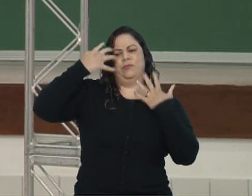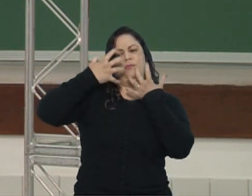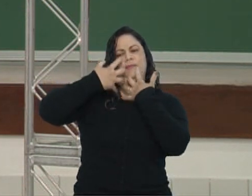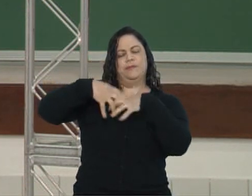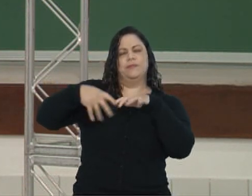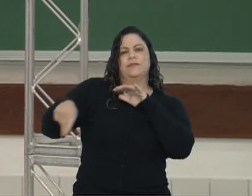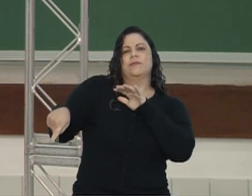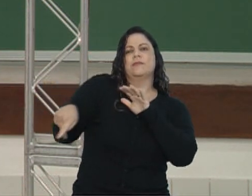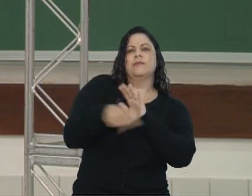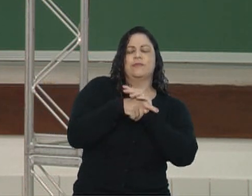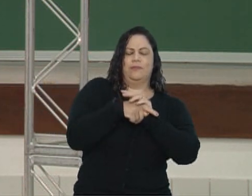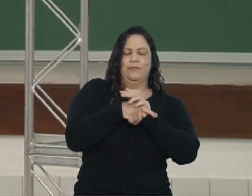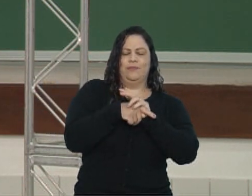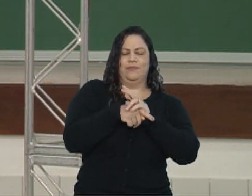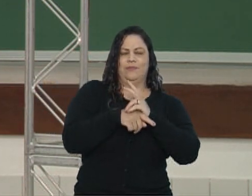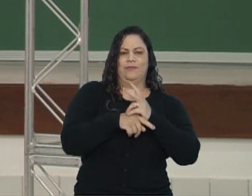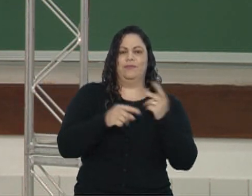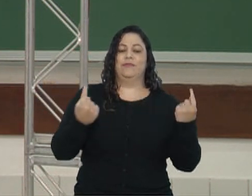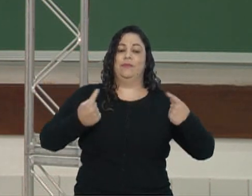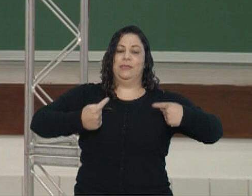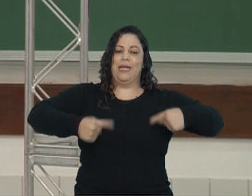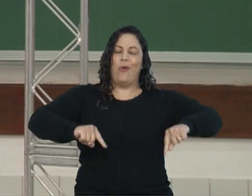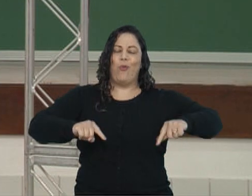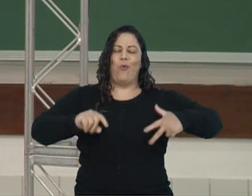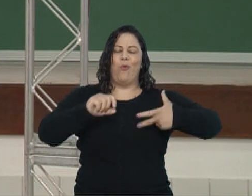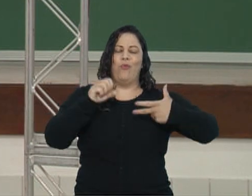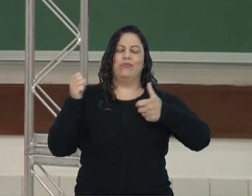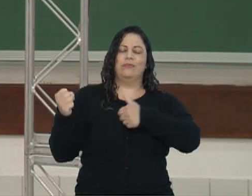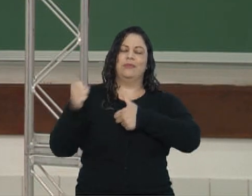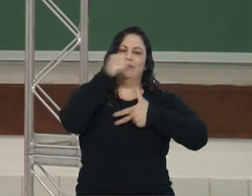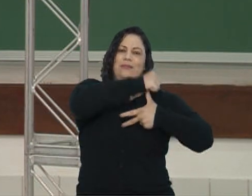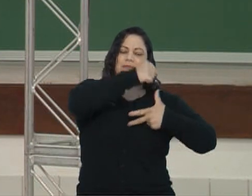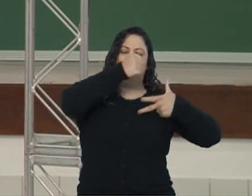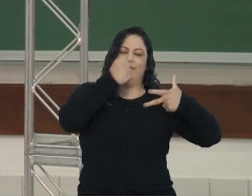né, o legislativo tenta vigorar no processo legal.